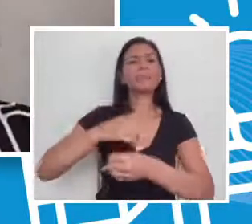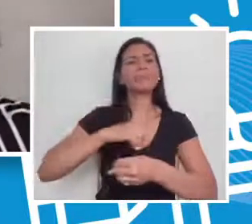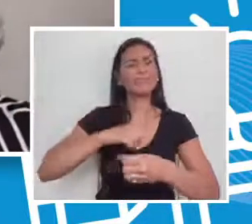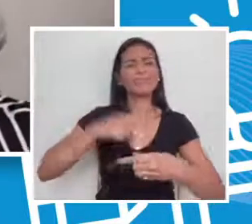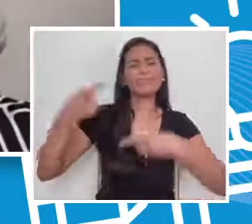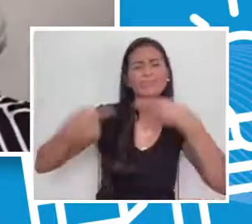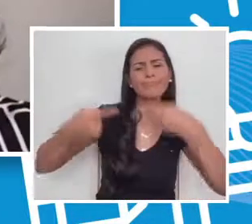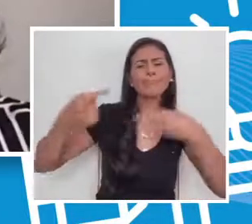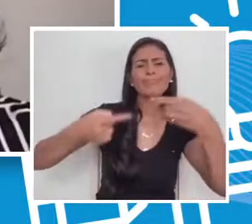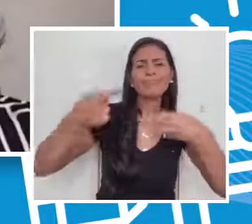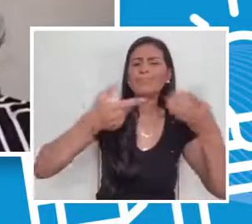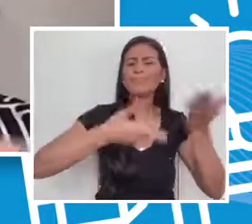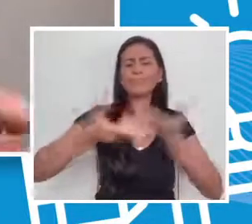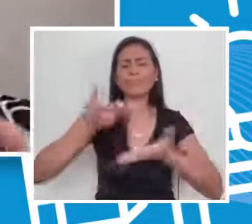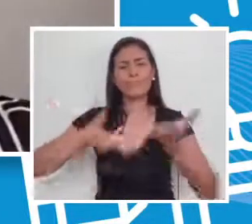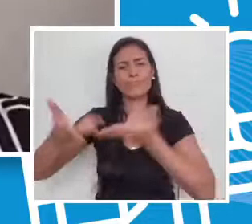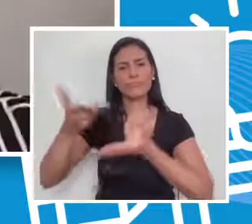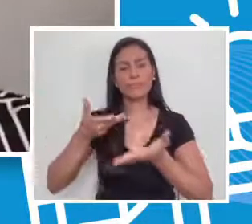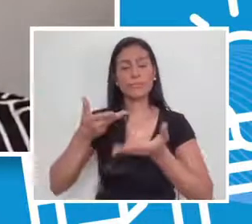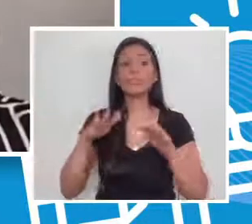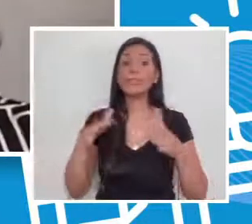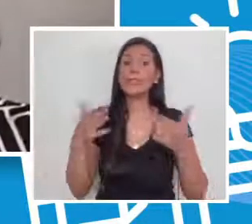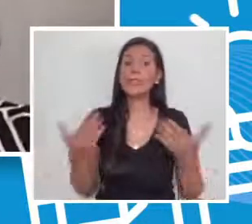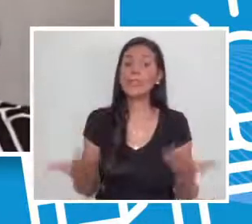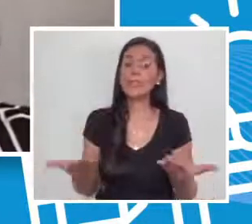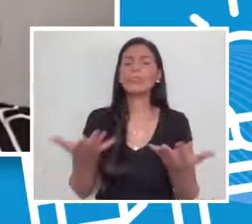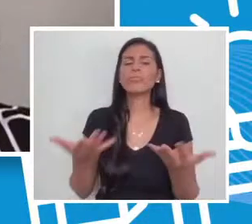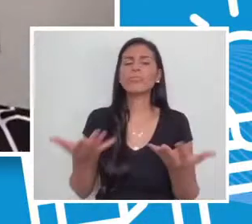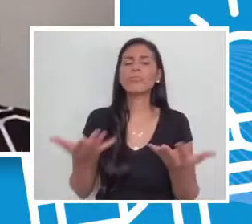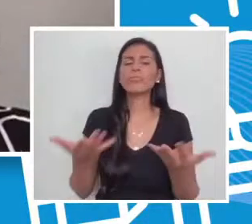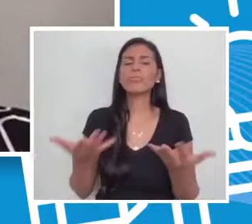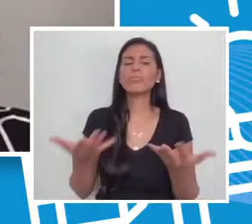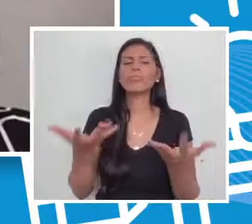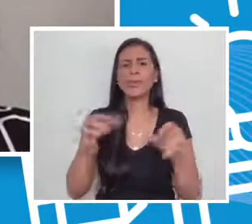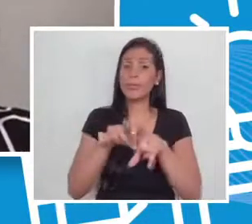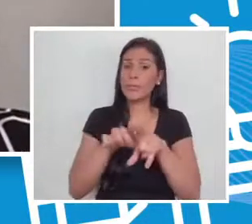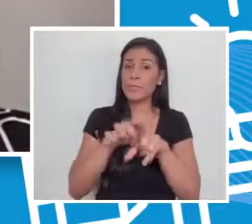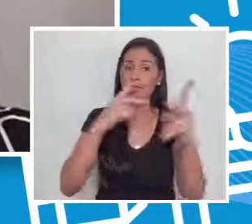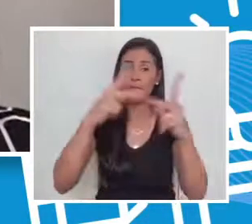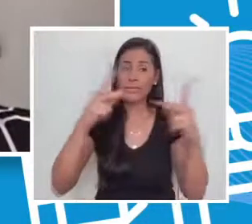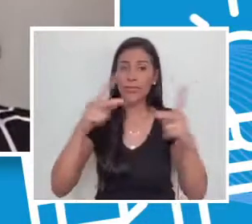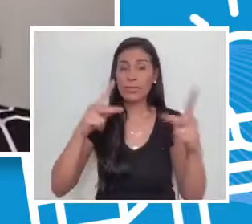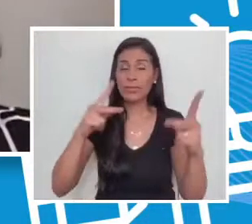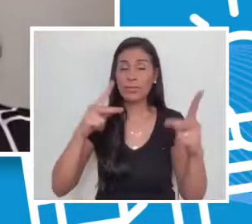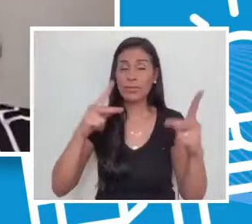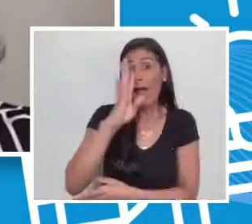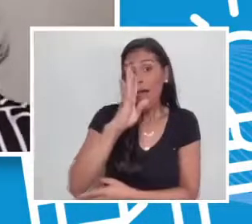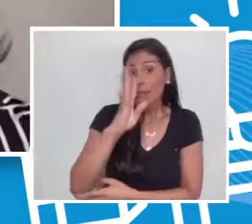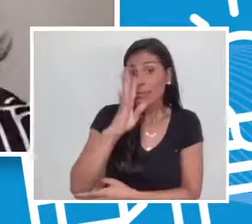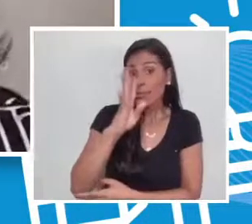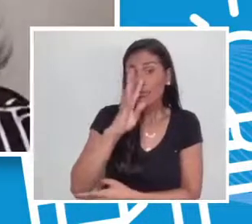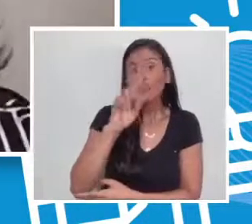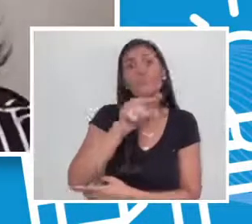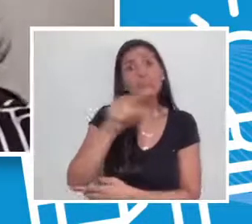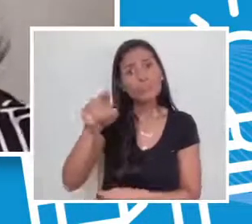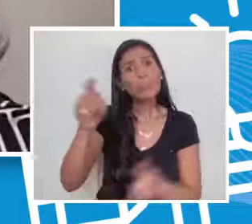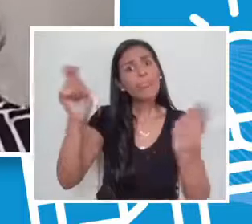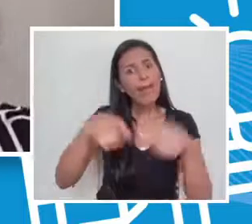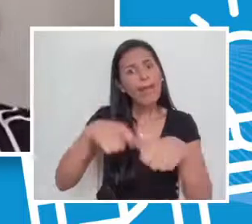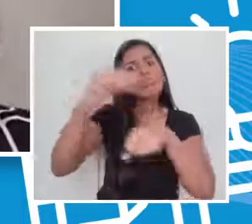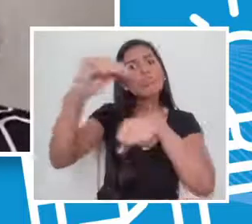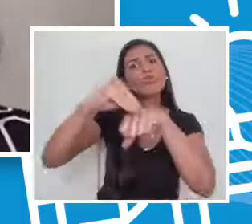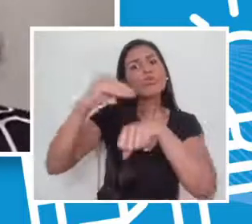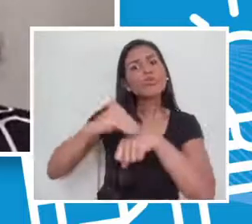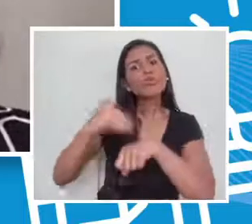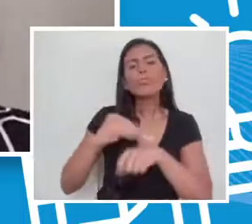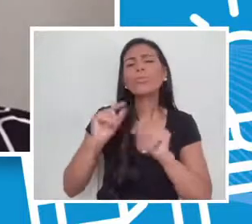portanto, também convocamos vocês, aqueles que nos estão assistindo, para sugerir temas que para vocês